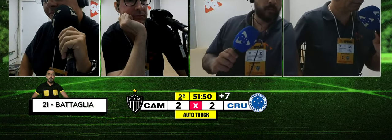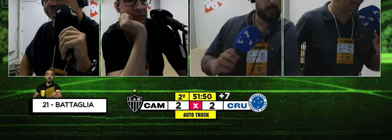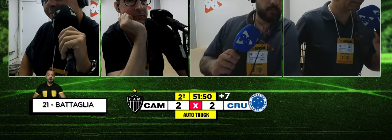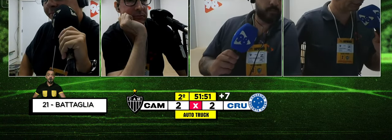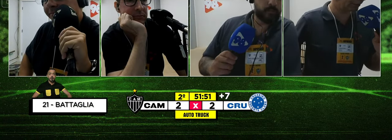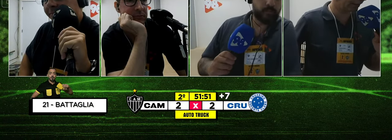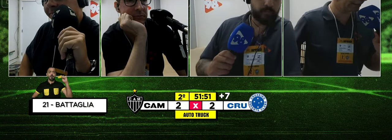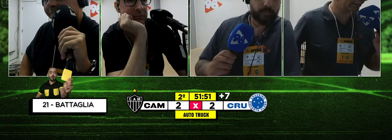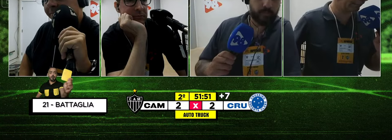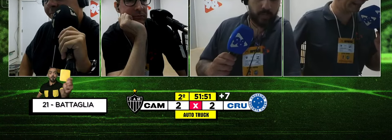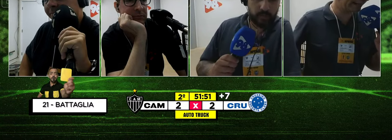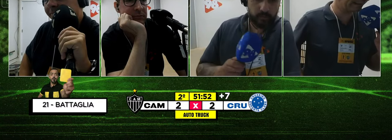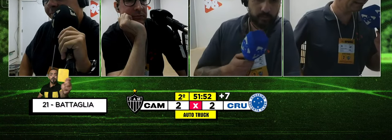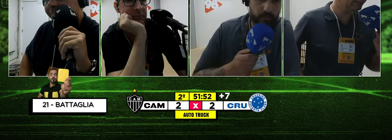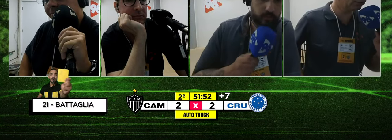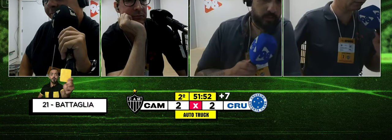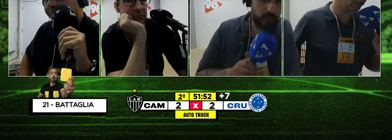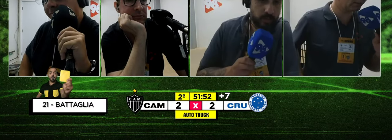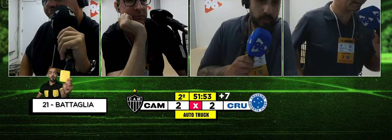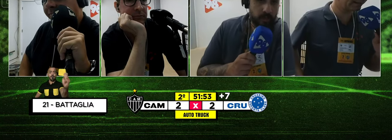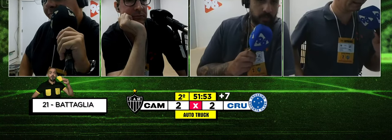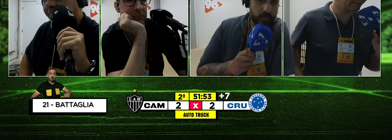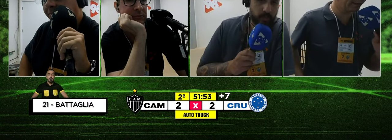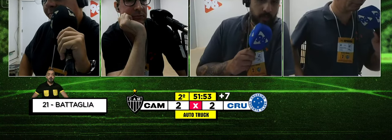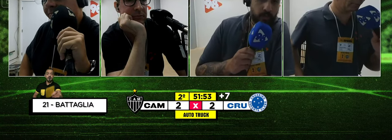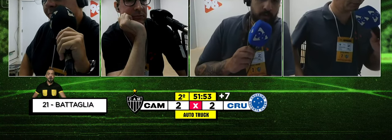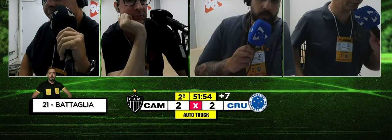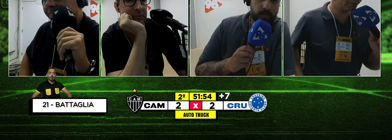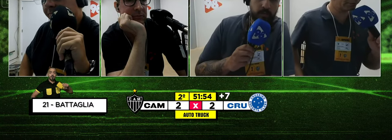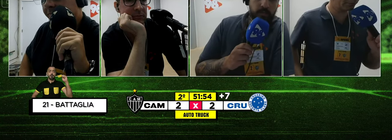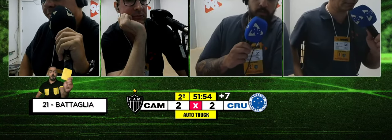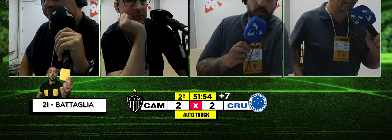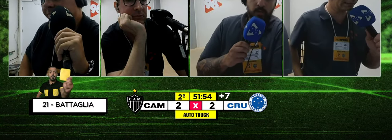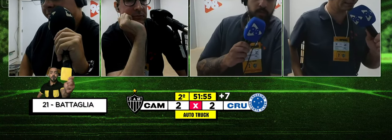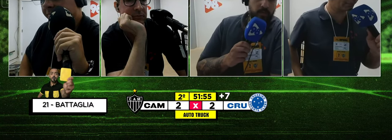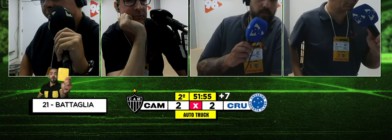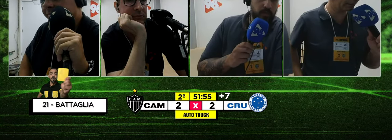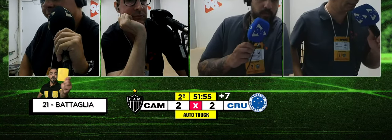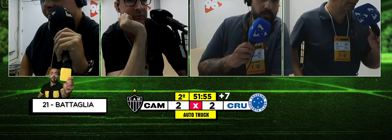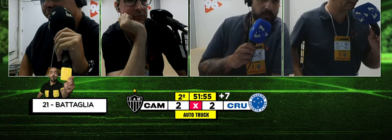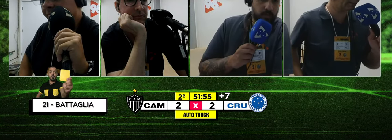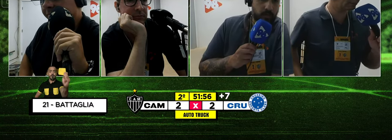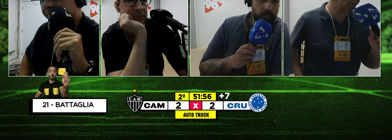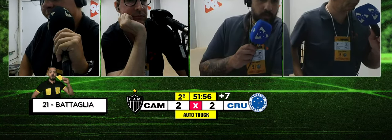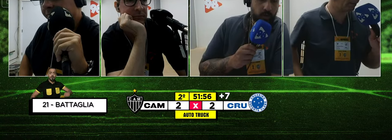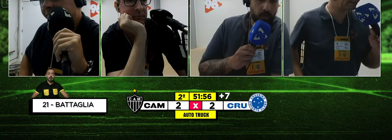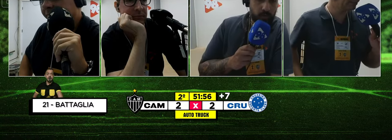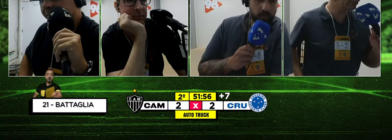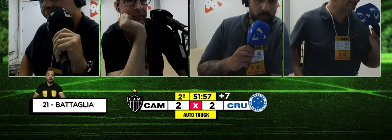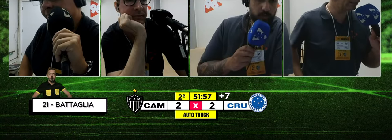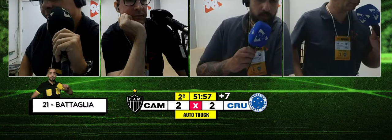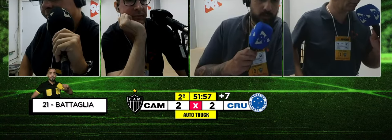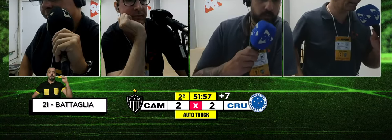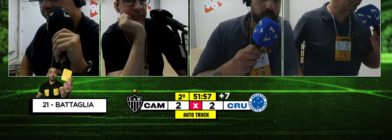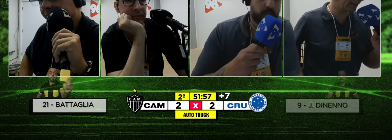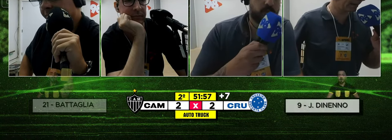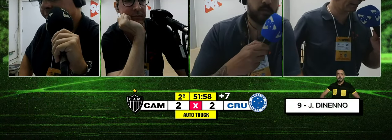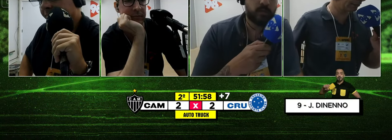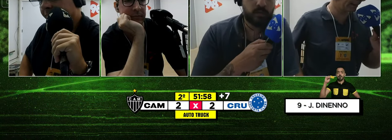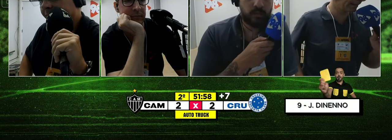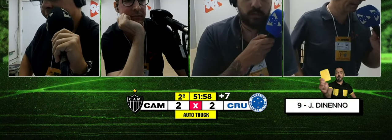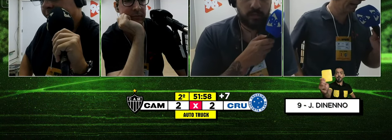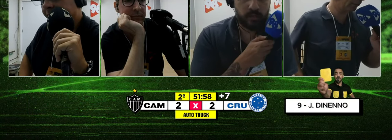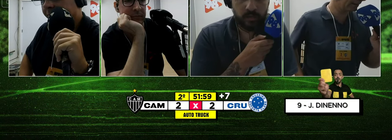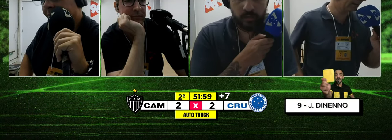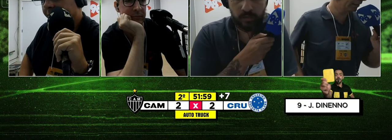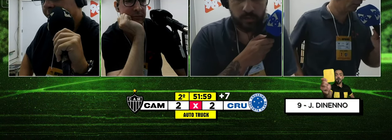tentando o passe chega lá centes toca agora para Zé Rivaldo pode pode voltar aí se quiser pro goleiro Zé Rivaldo tentou o passe din Neno entregou pro Mateus